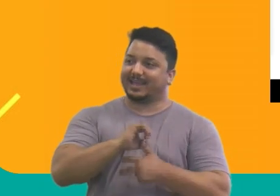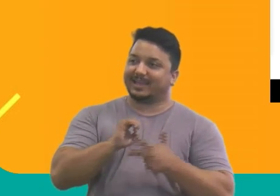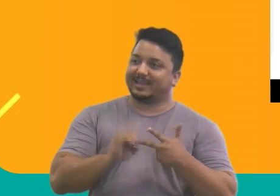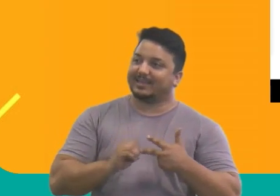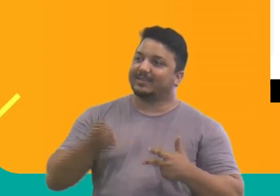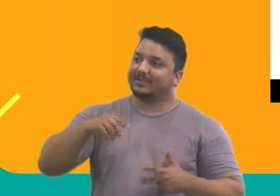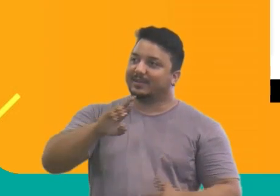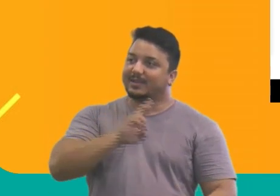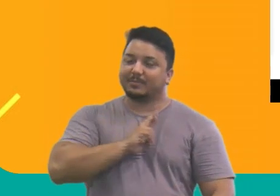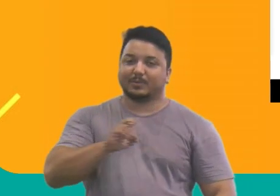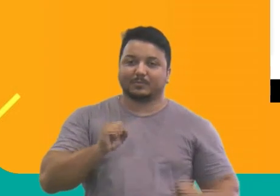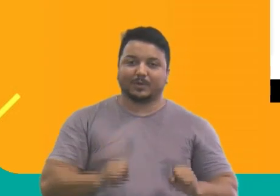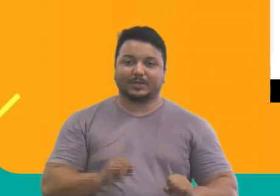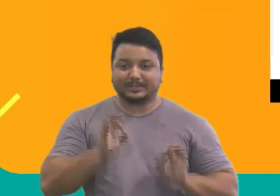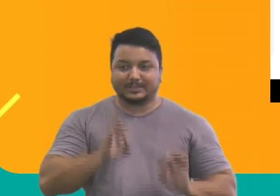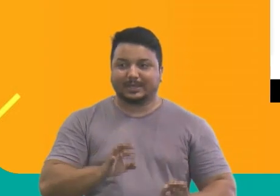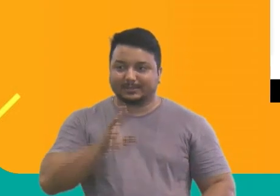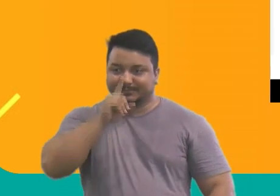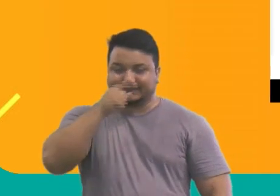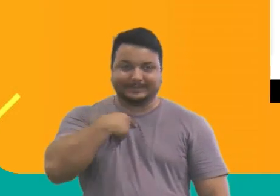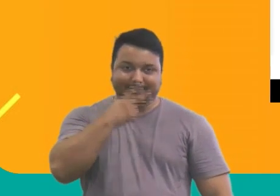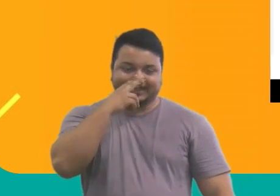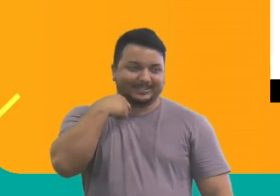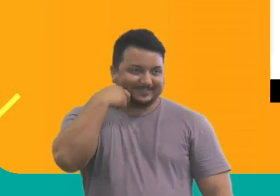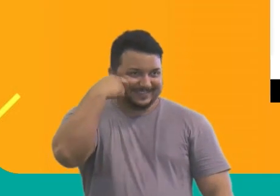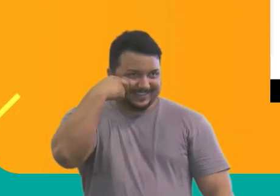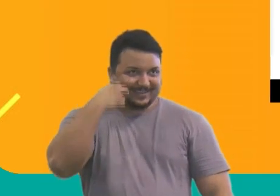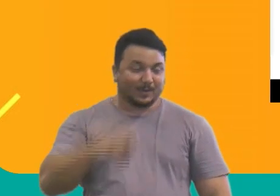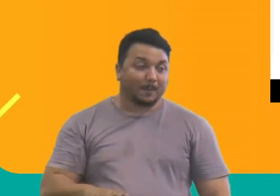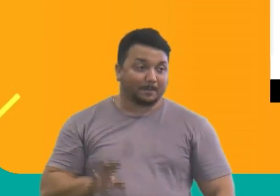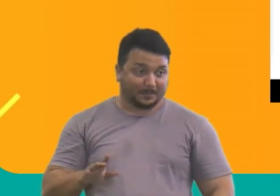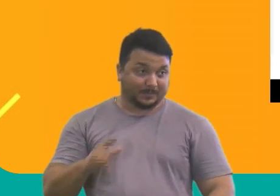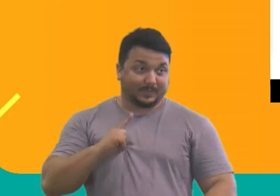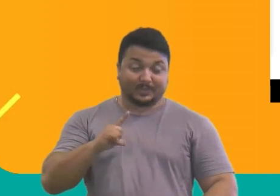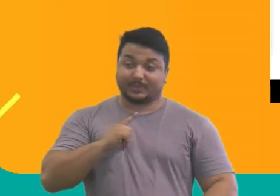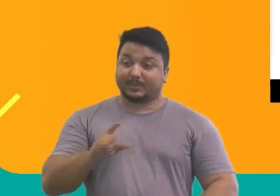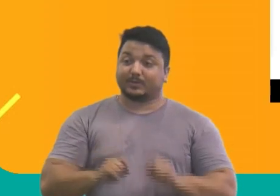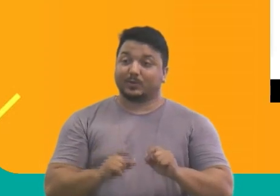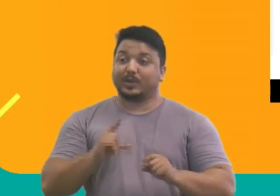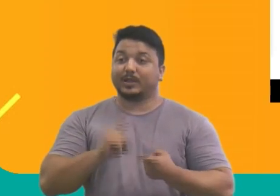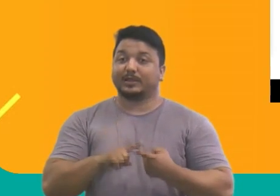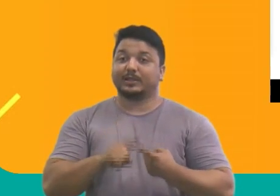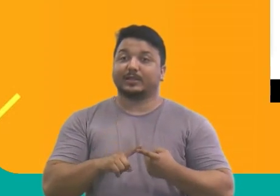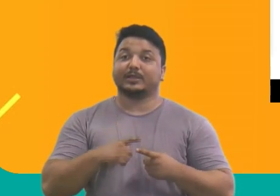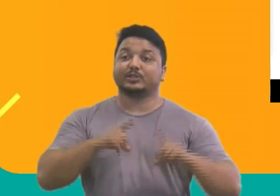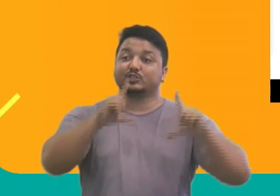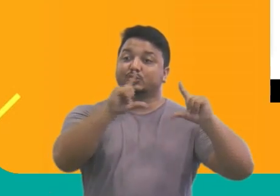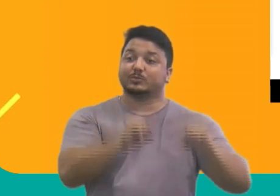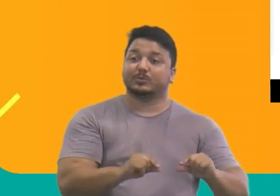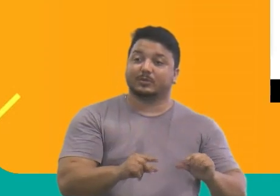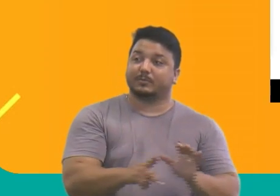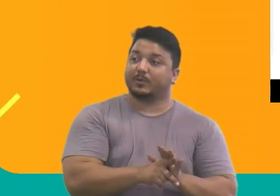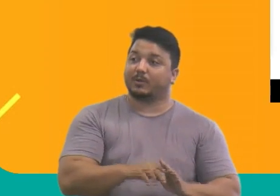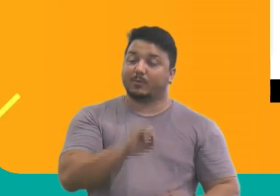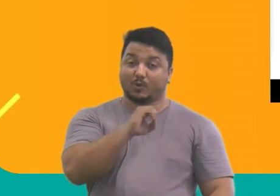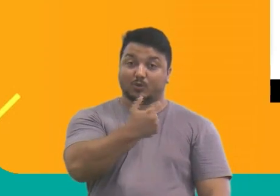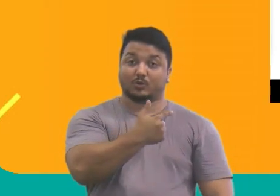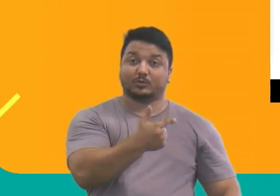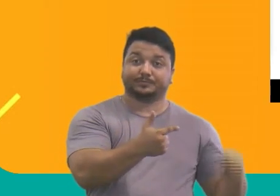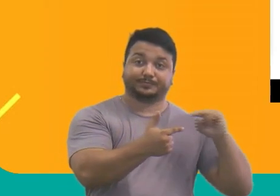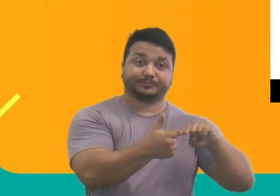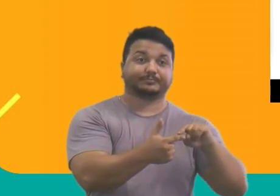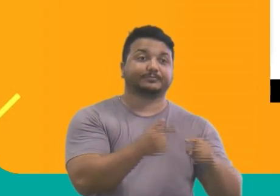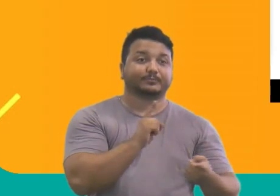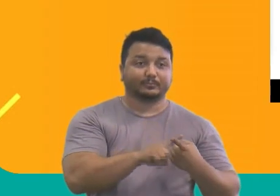pode estar dando a resposta correta e estar com vergonha. Mas vamos lá. Eu tenho uma diminuição da concentração do